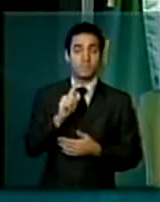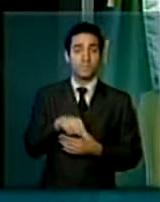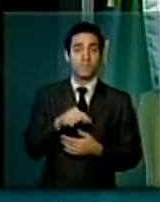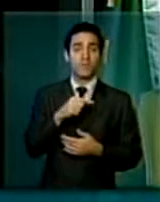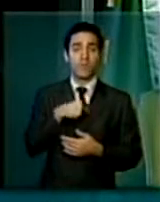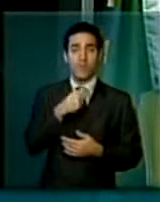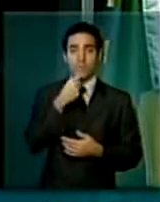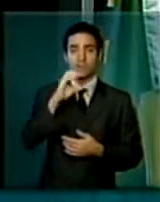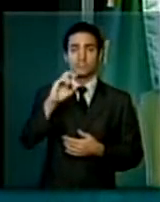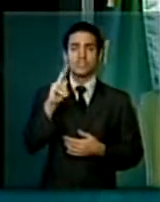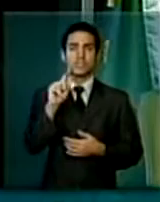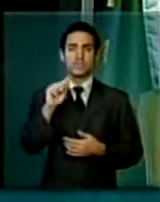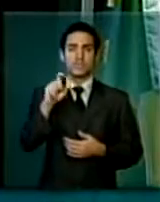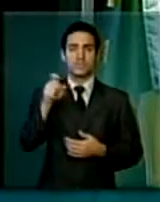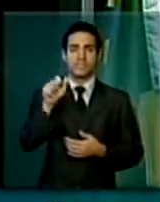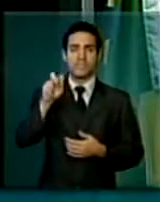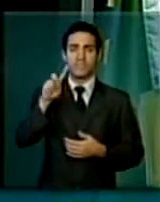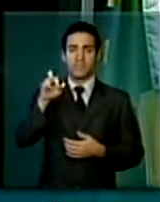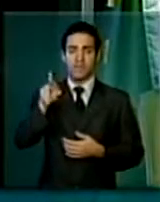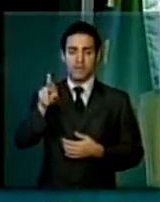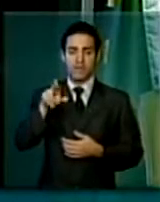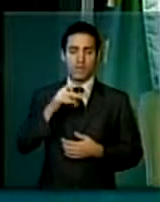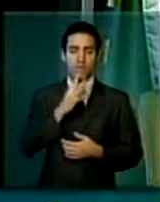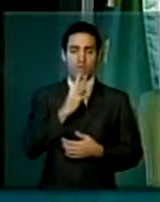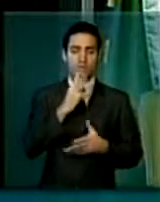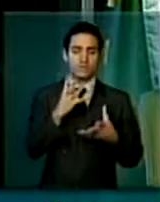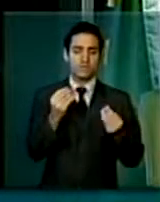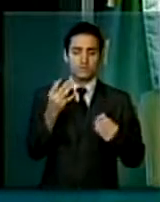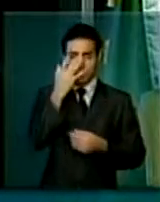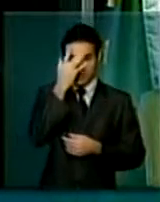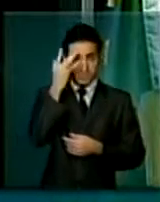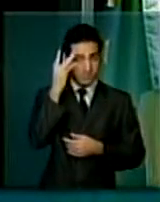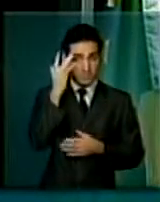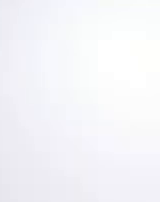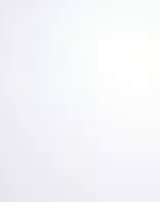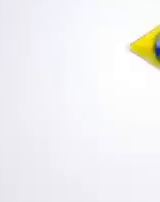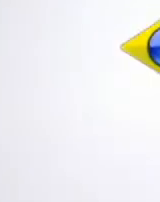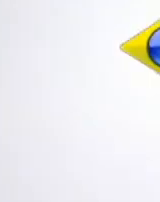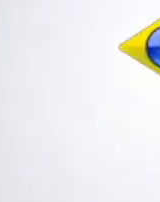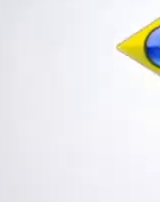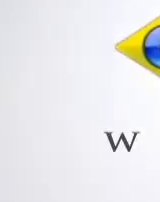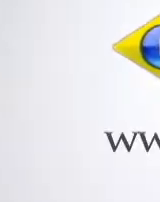das frases de Chico Xavier: conheço tanta gente pobre que só tem dinheiro. Muito obrigado.